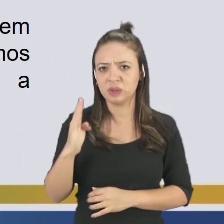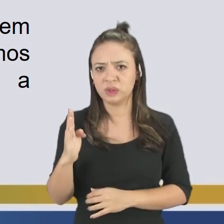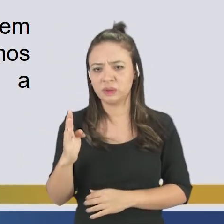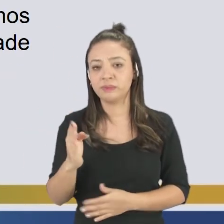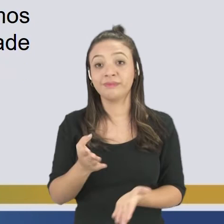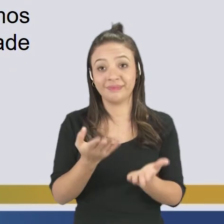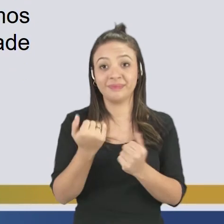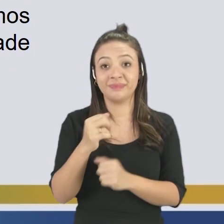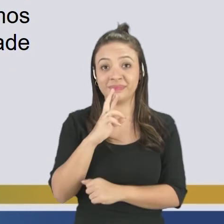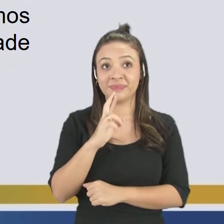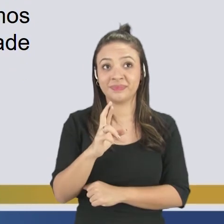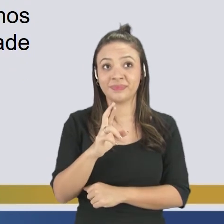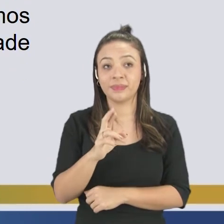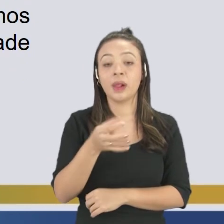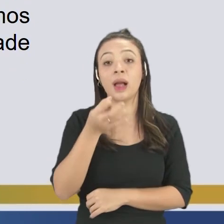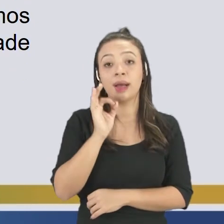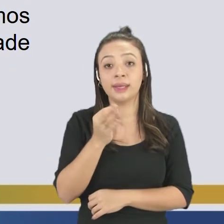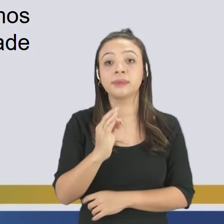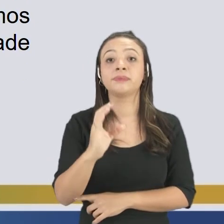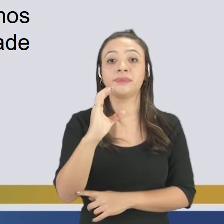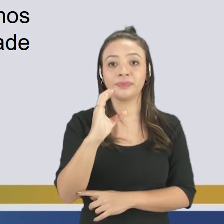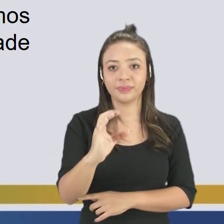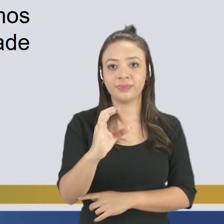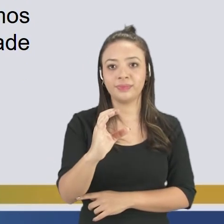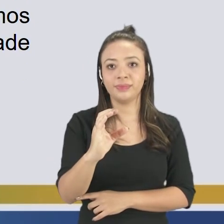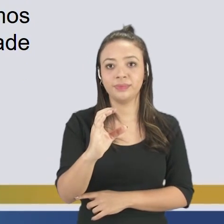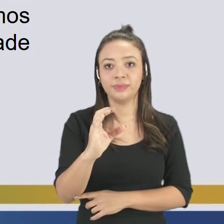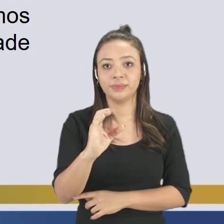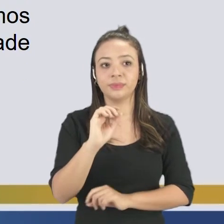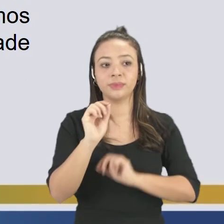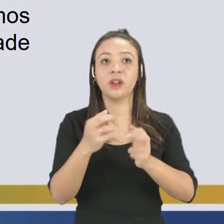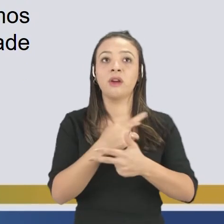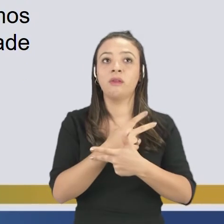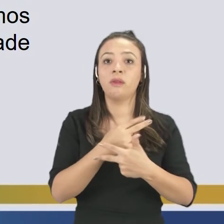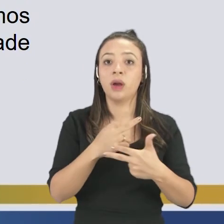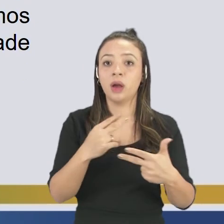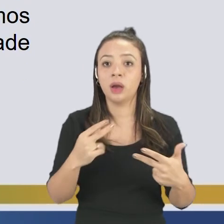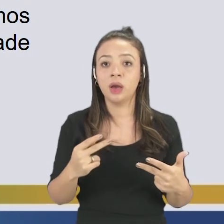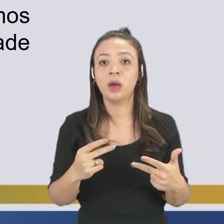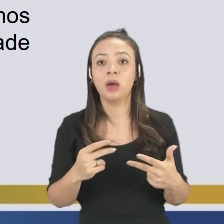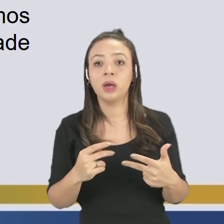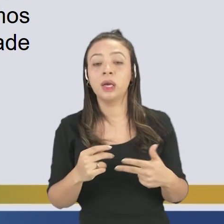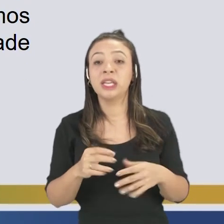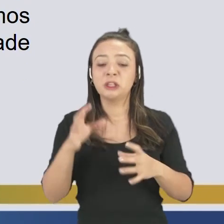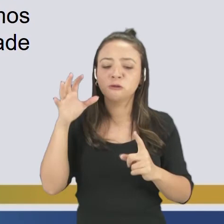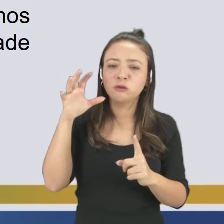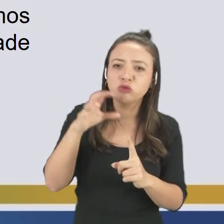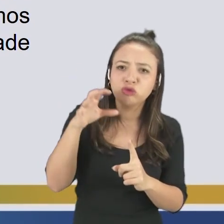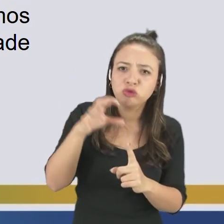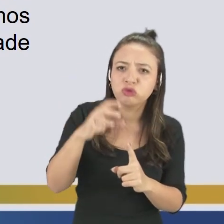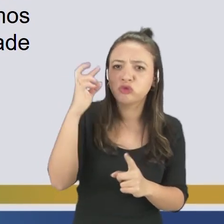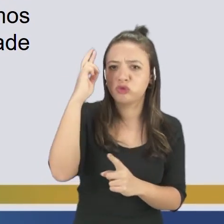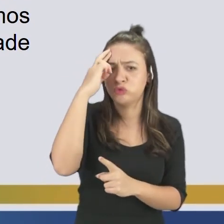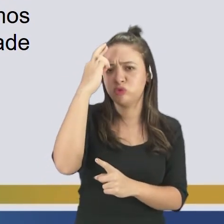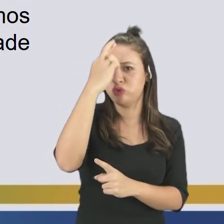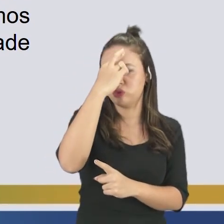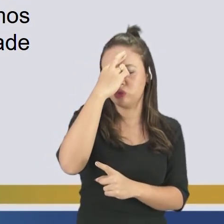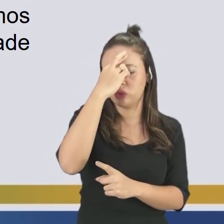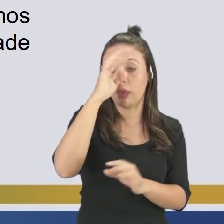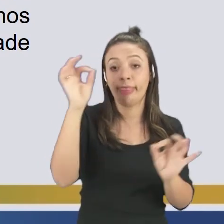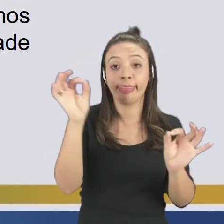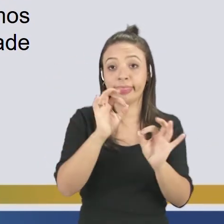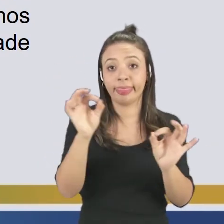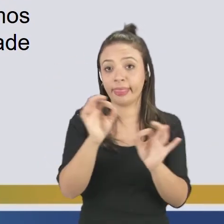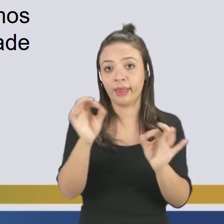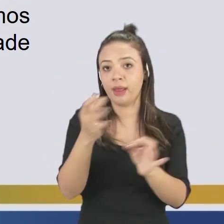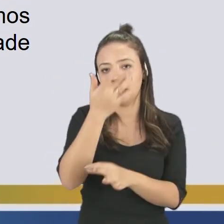para a resposta? A resposta certa é a letra C. Fatores históricos possuem influência insignificante e expressiva